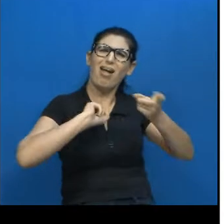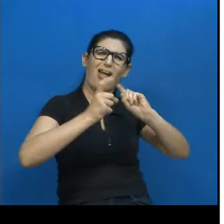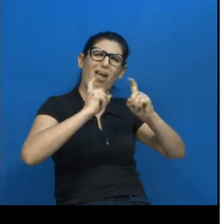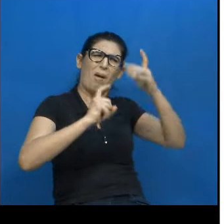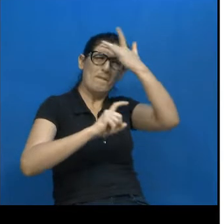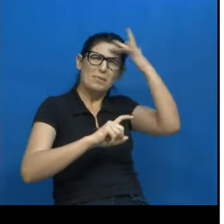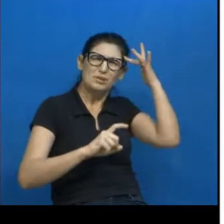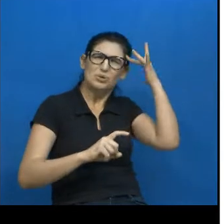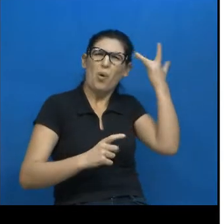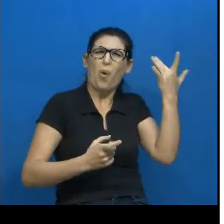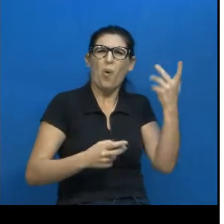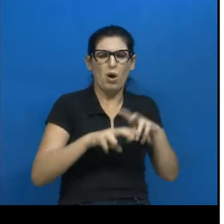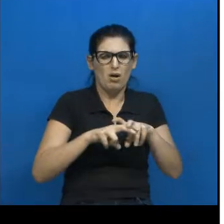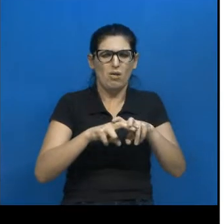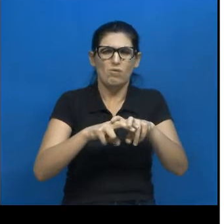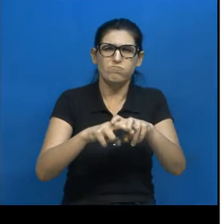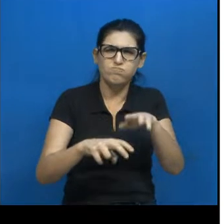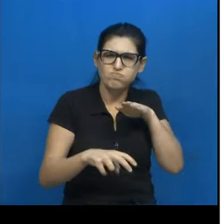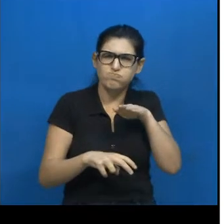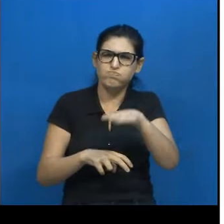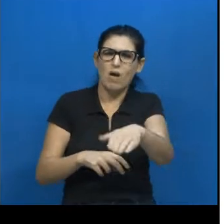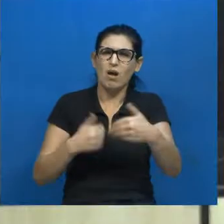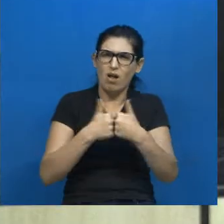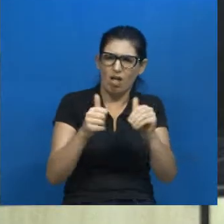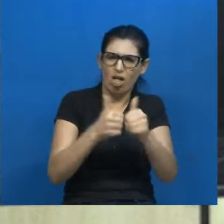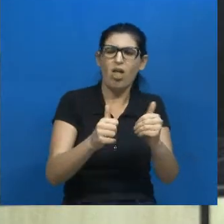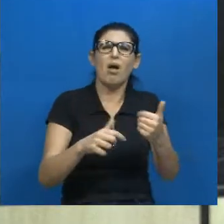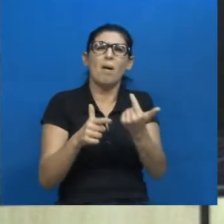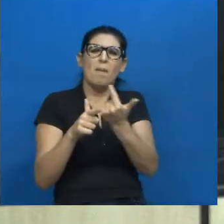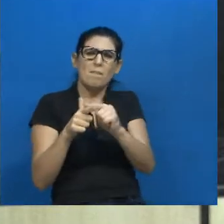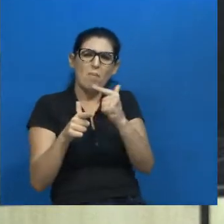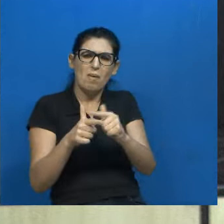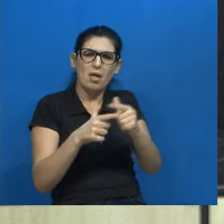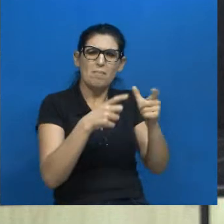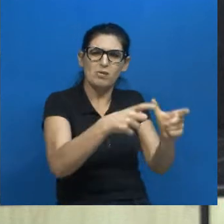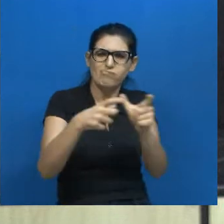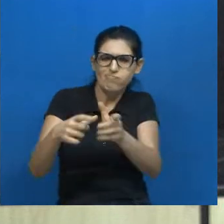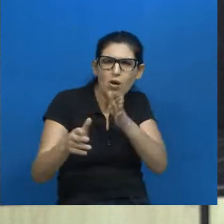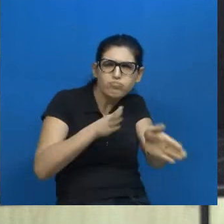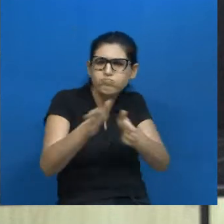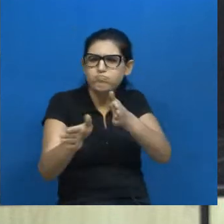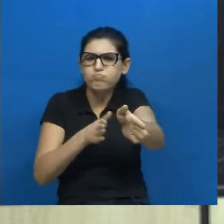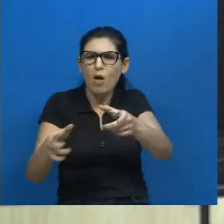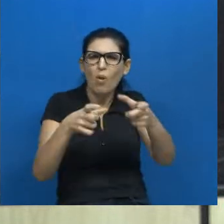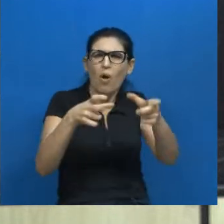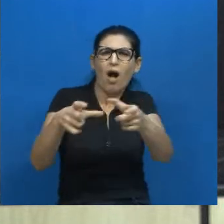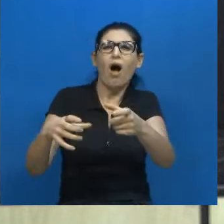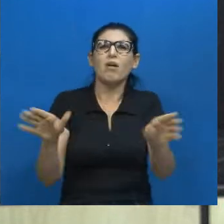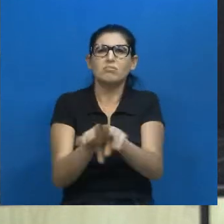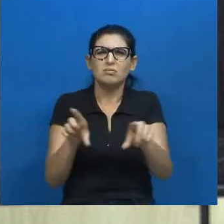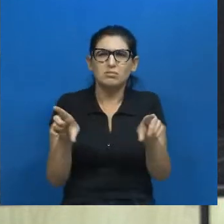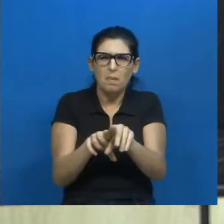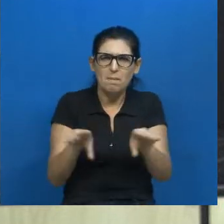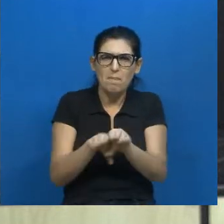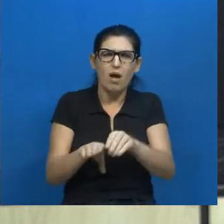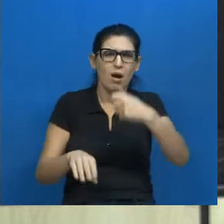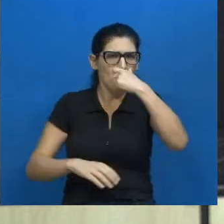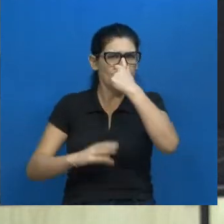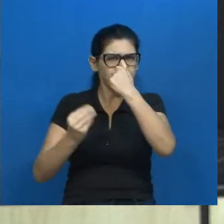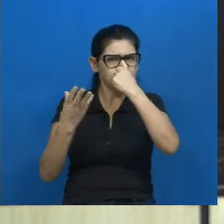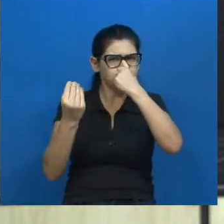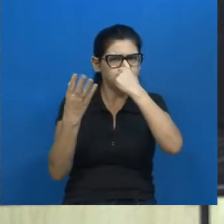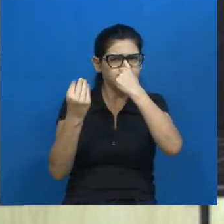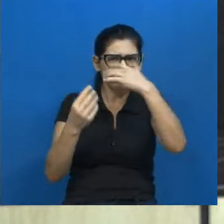por que o usuário falava que não atendia, por que tinha problema de itinerário, problema de horário, problema de lotação.